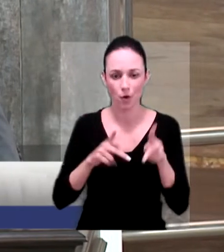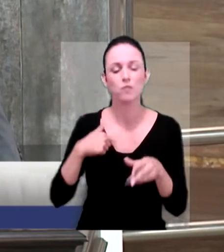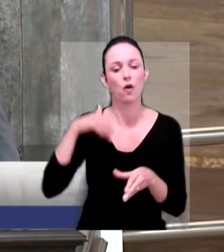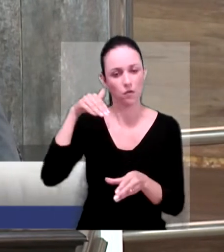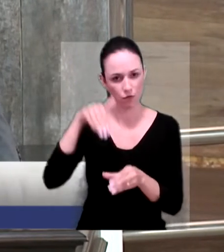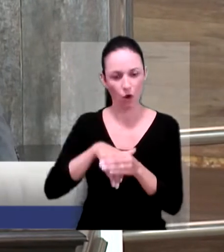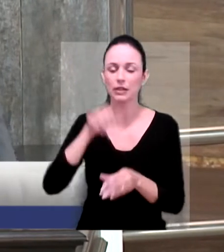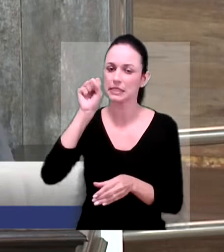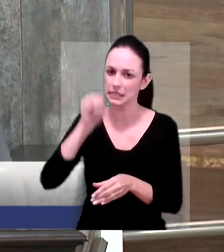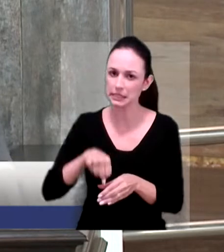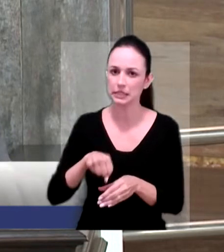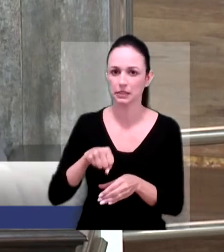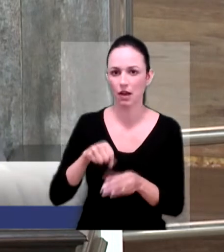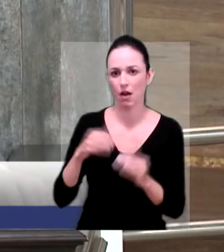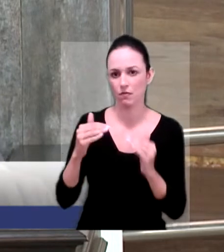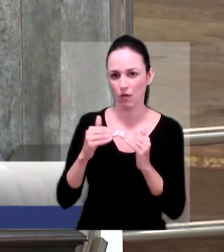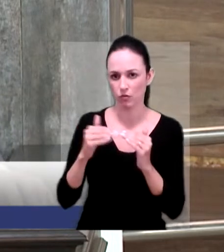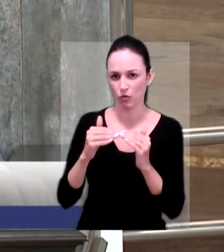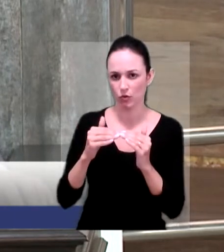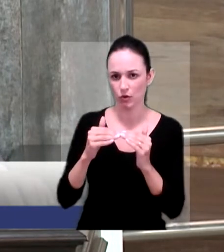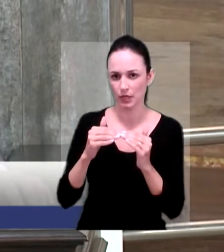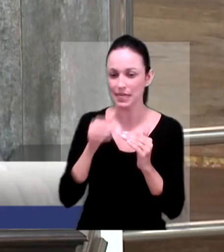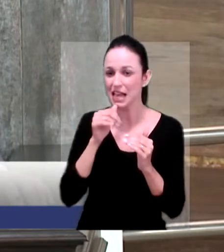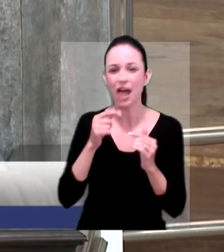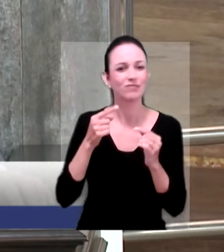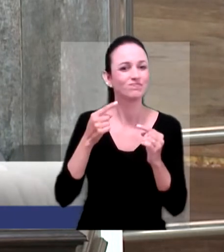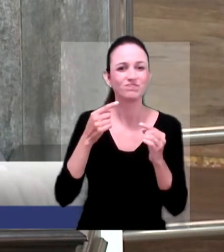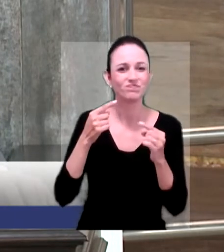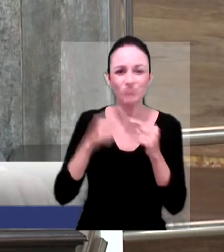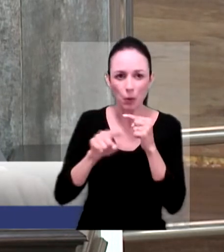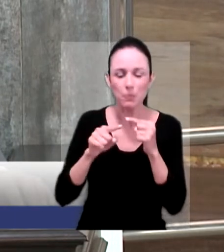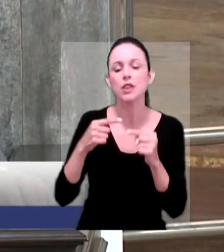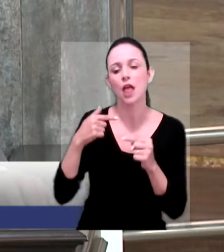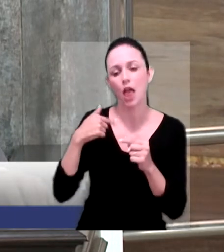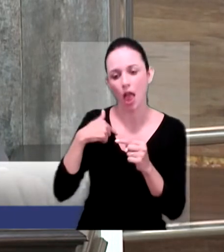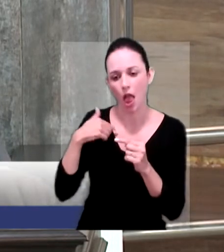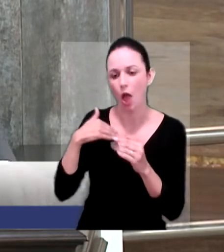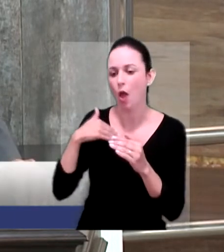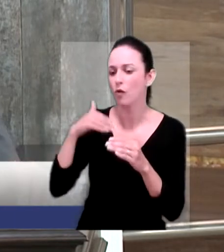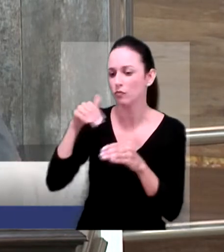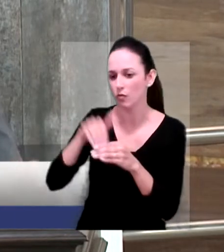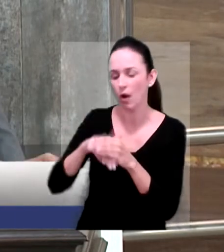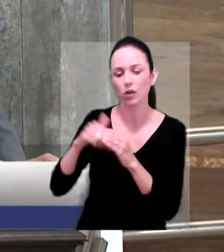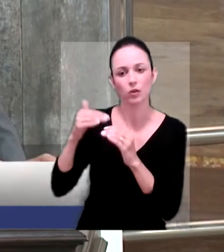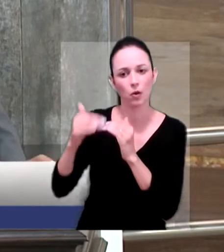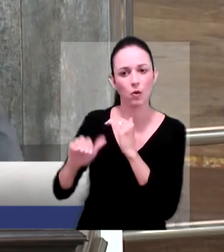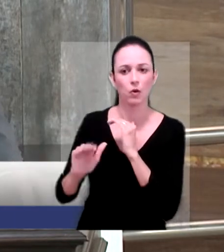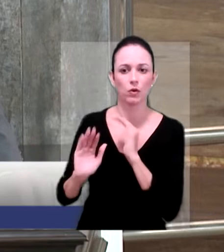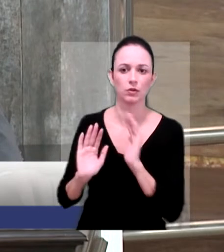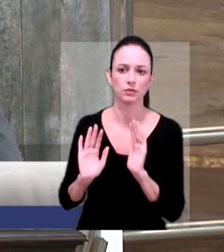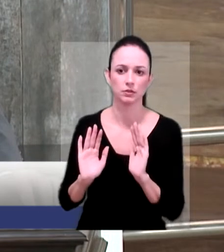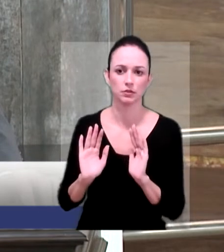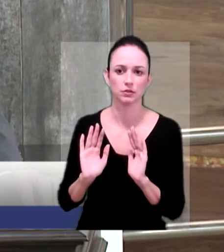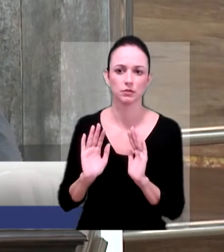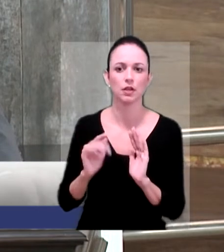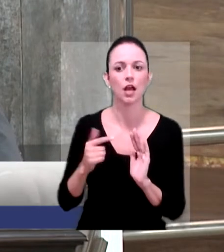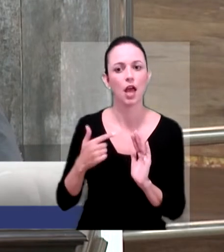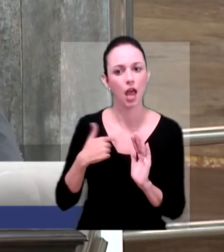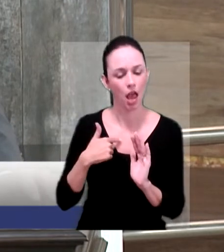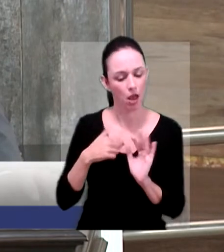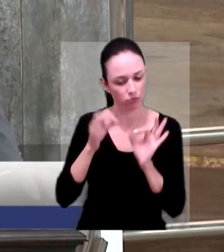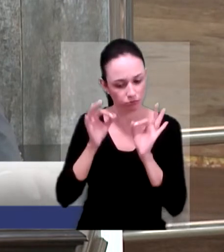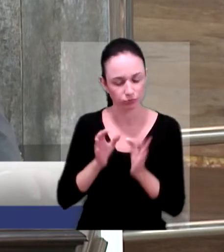contra, eu votaria contra, e foi assim que eu fiz. Para muitos, quando você vota em